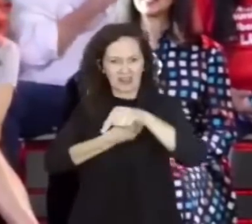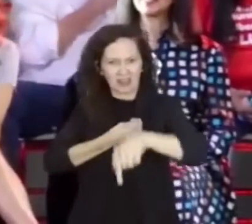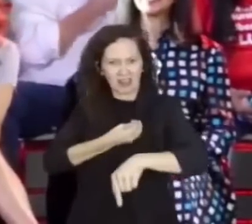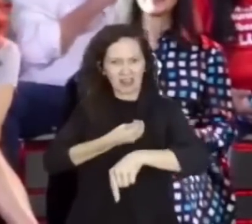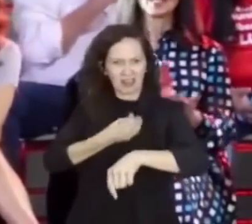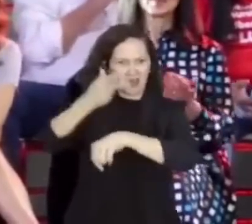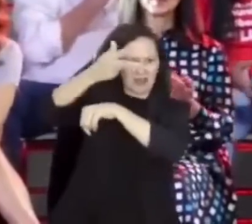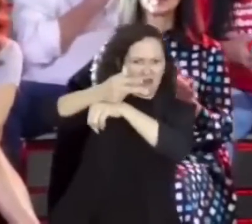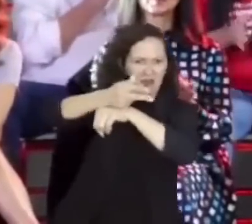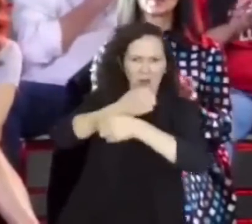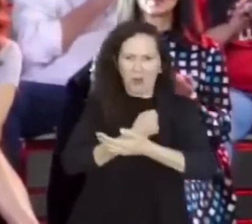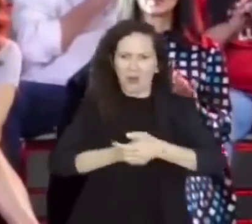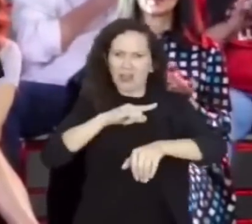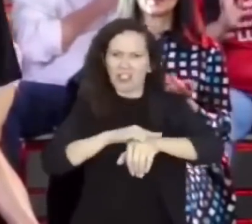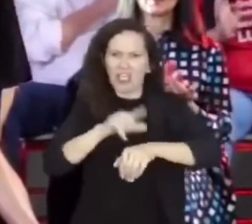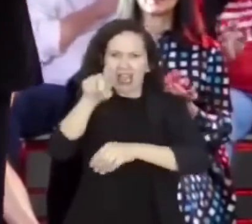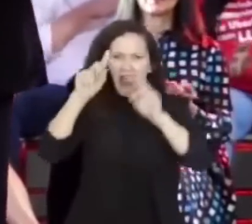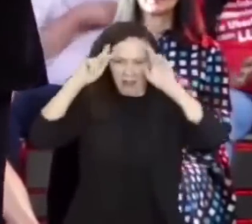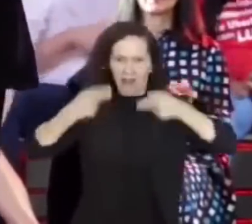normal.